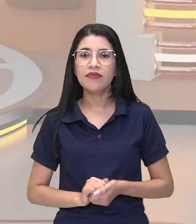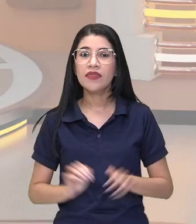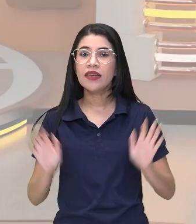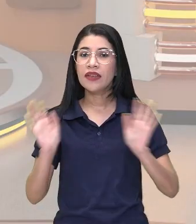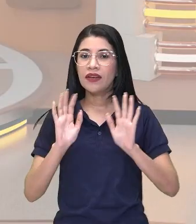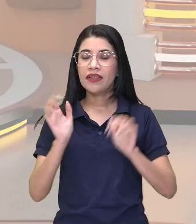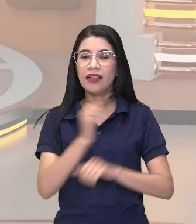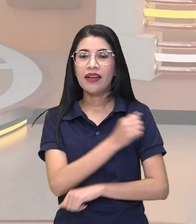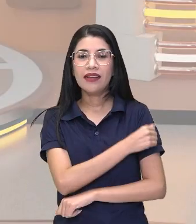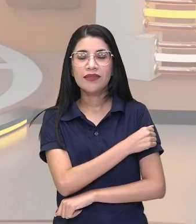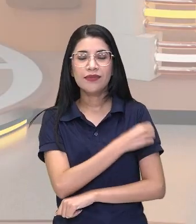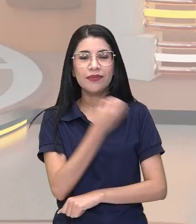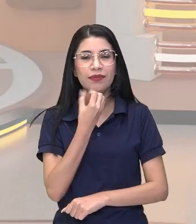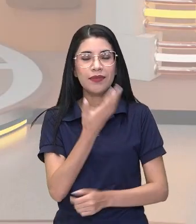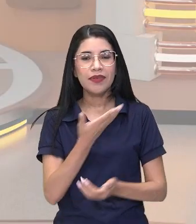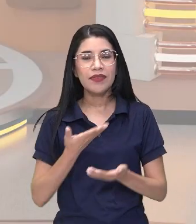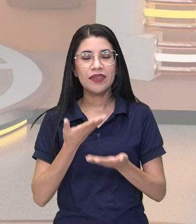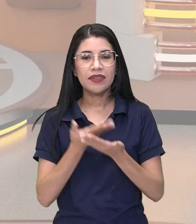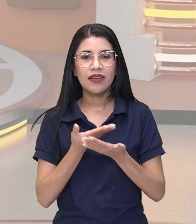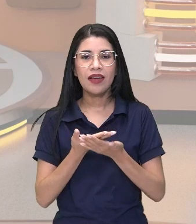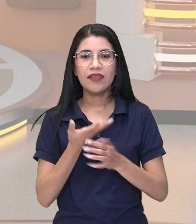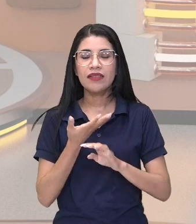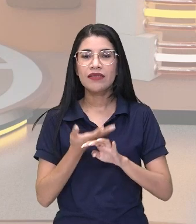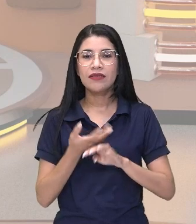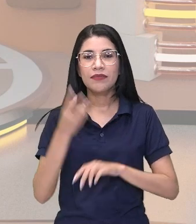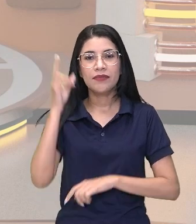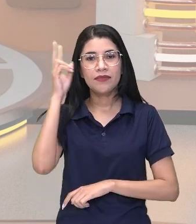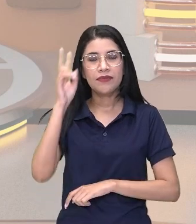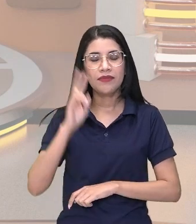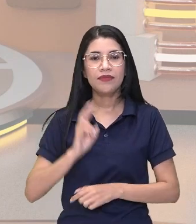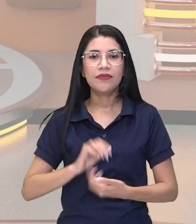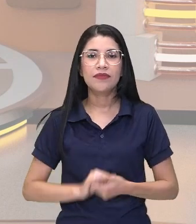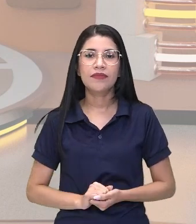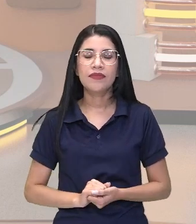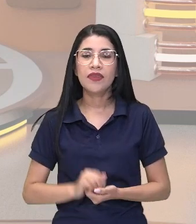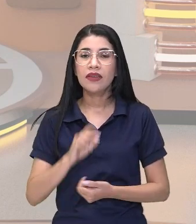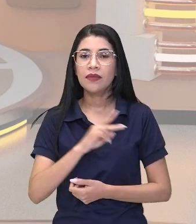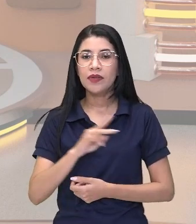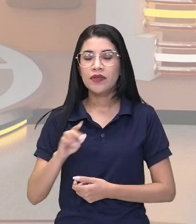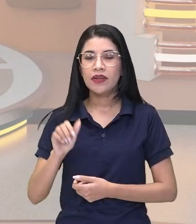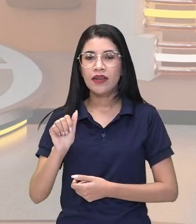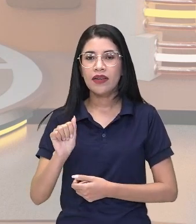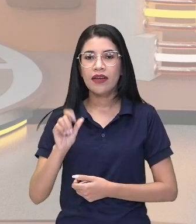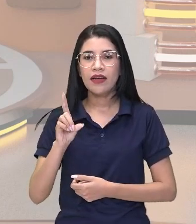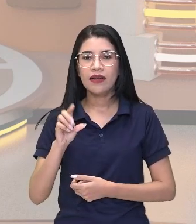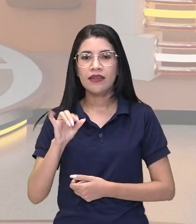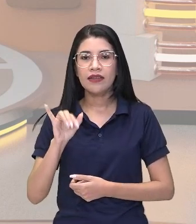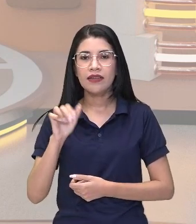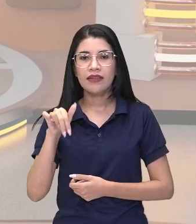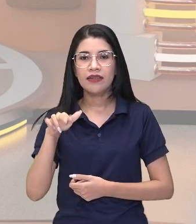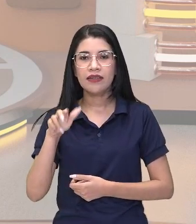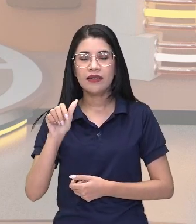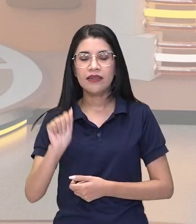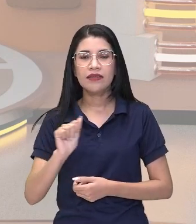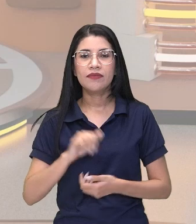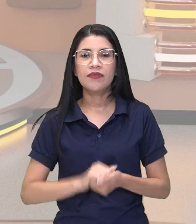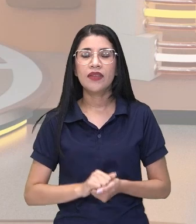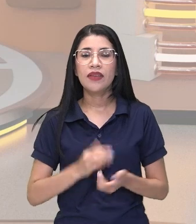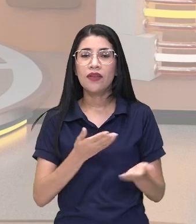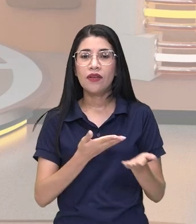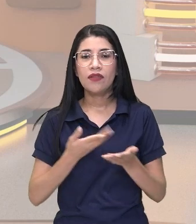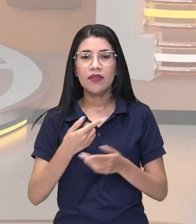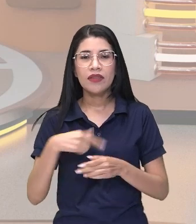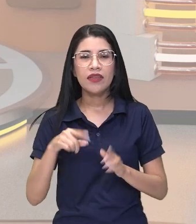Olá, meus queridos, sejam todos bem-vindos a mais uma aula de História. Eu sou a professora Adriana Cabral e te convido a